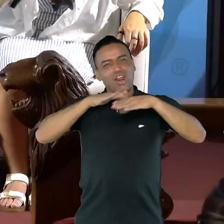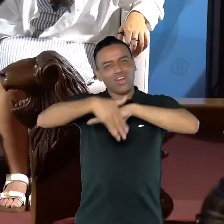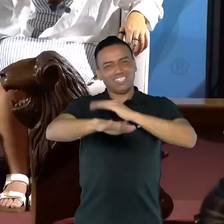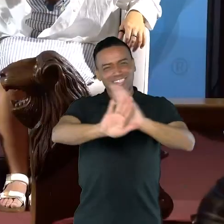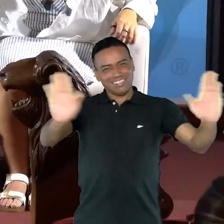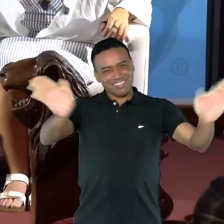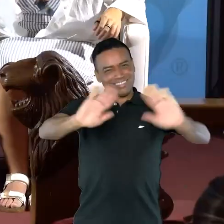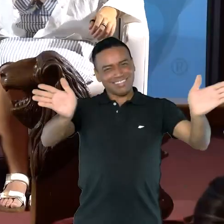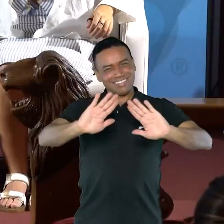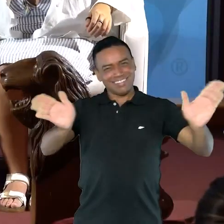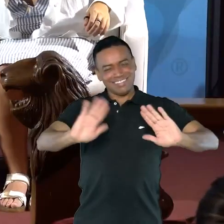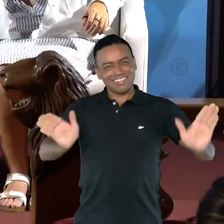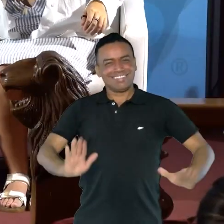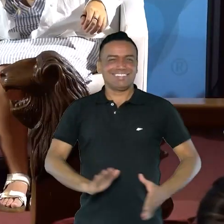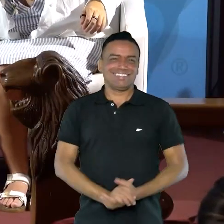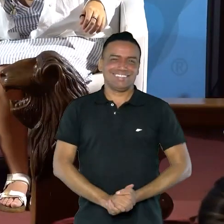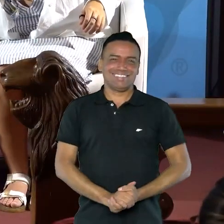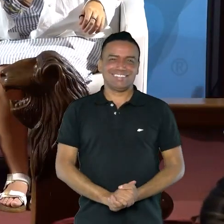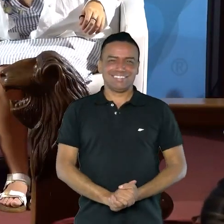noite.